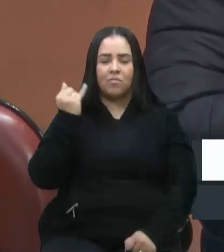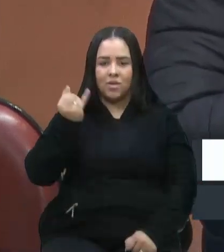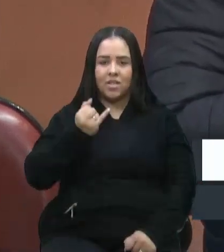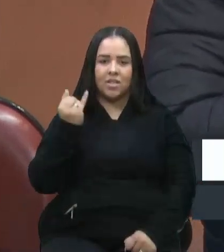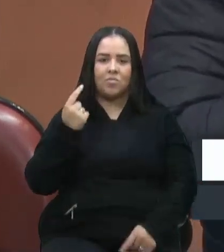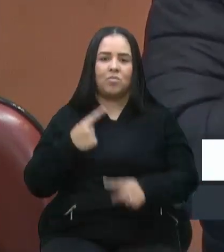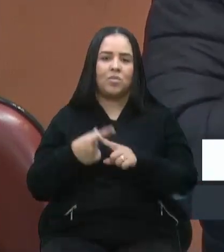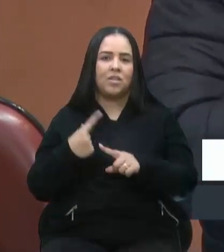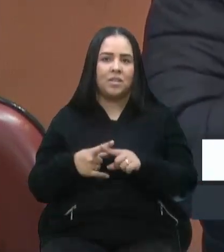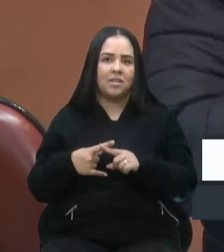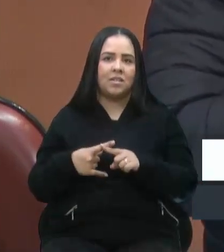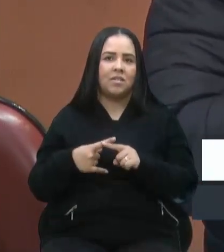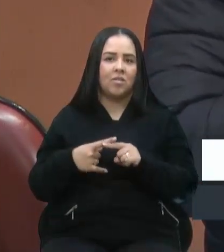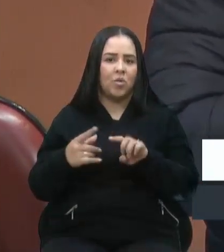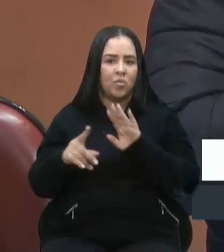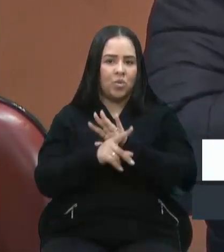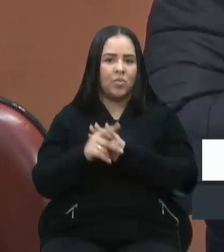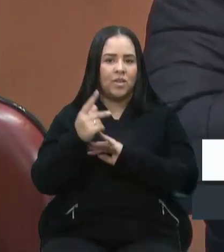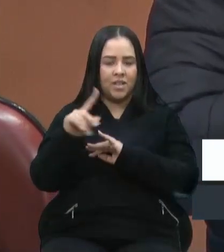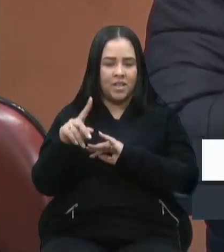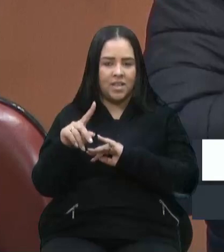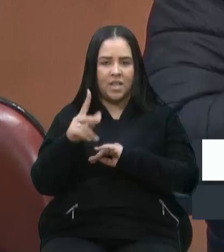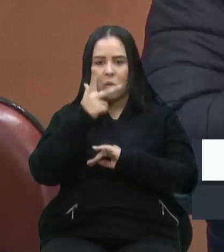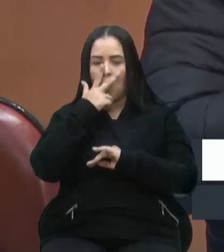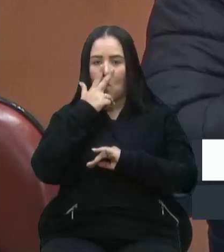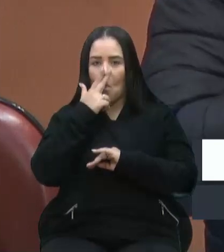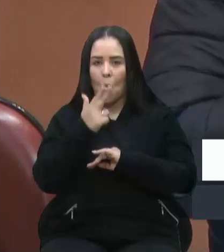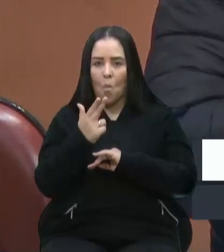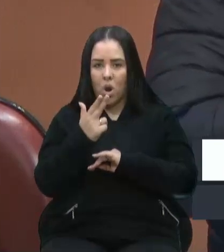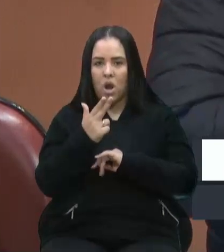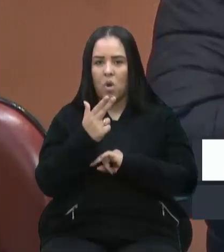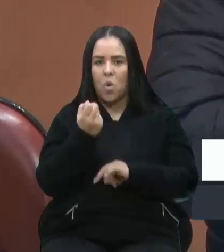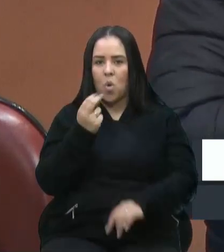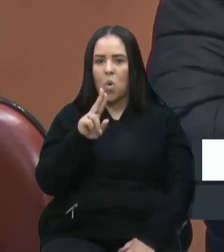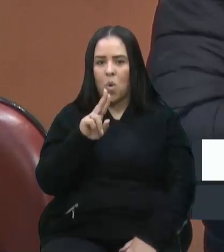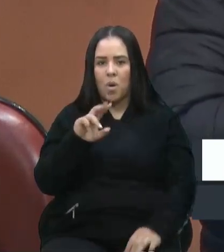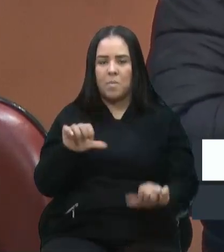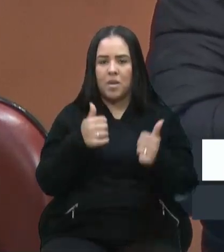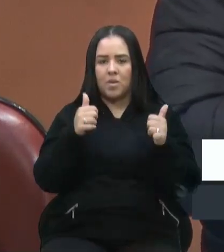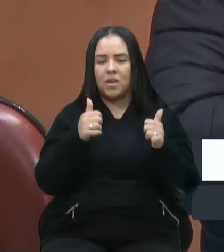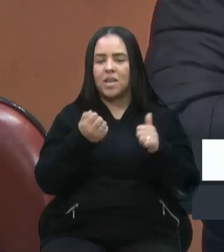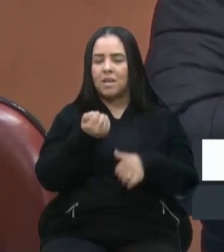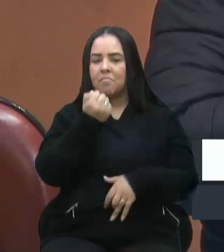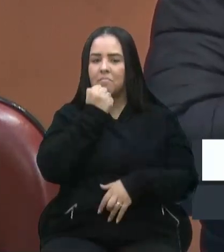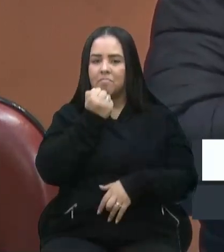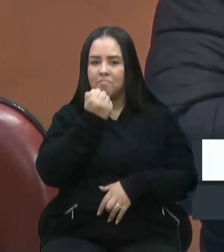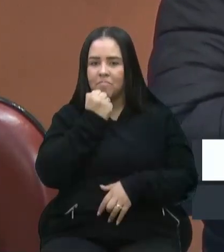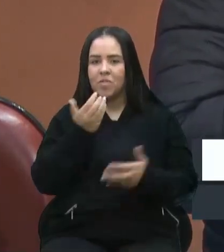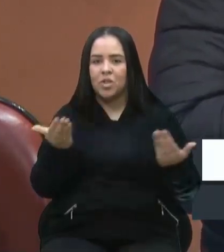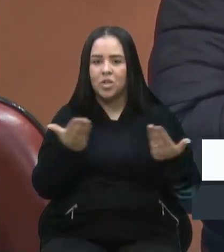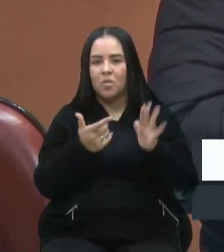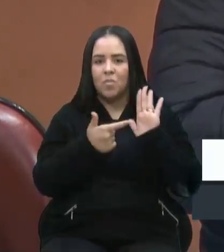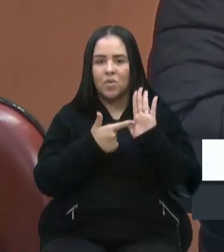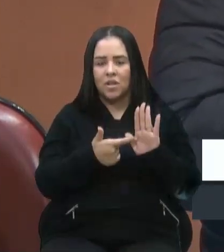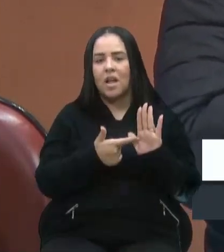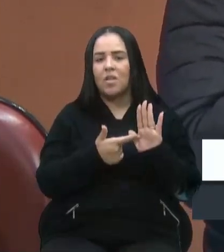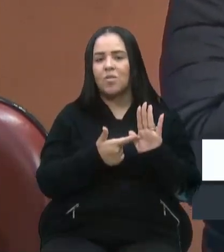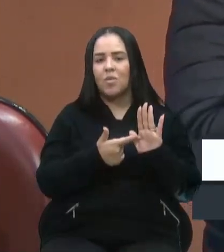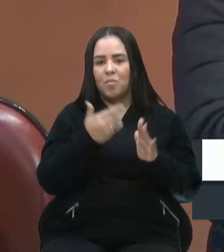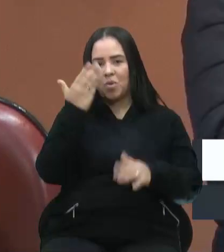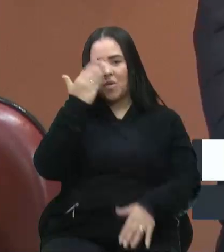o PBT dele é igual ou até melhor do que a pedra. Isso já foi confirmado aí pelos